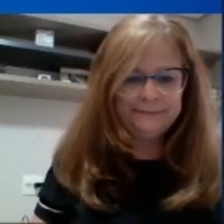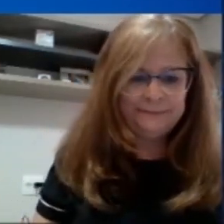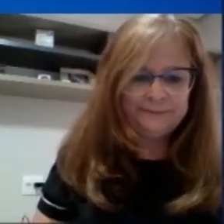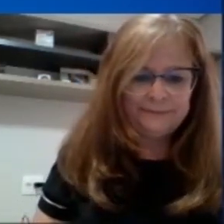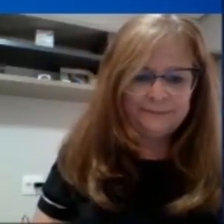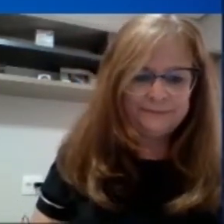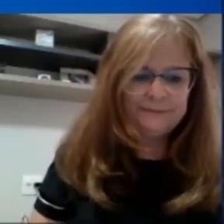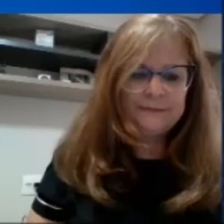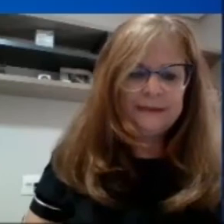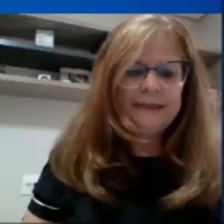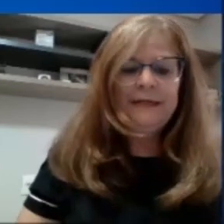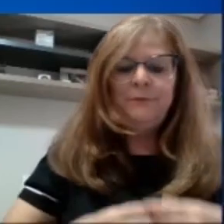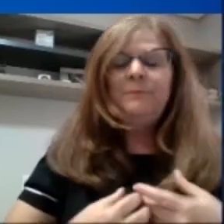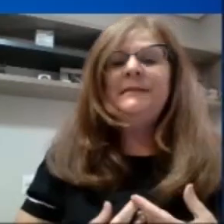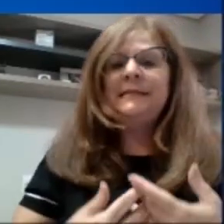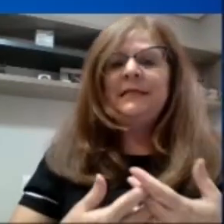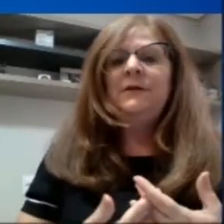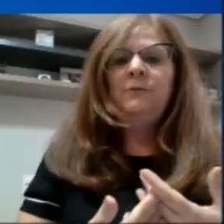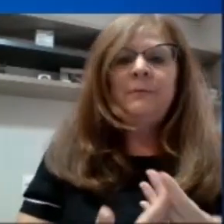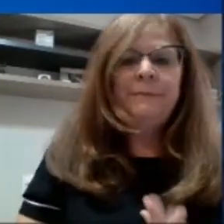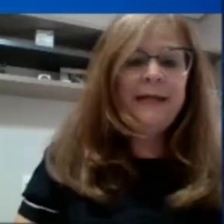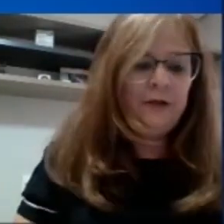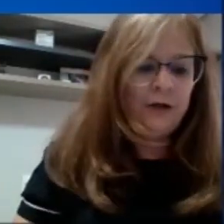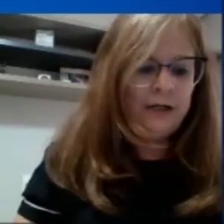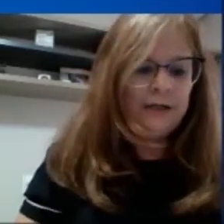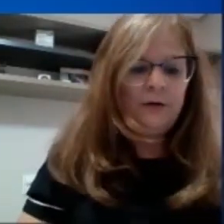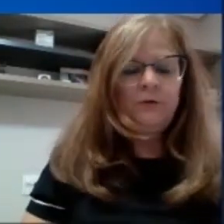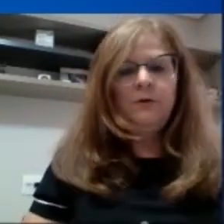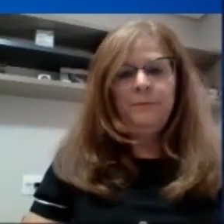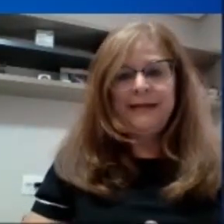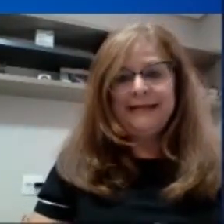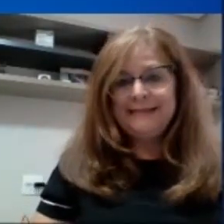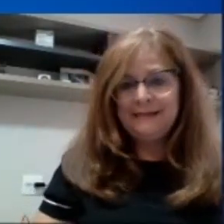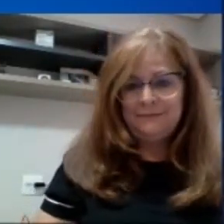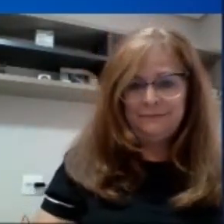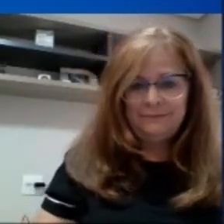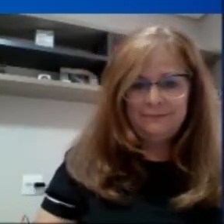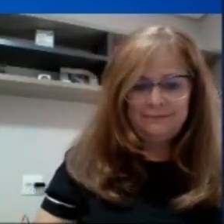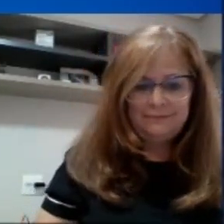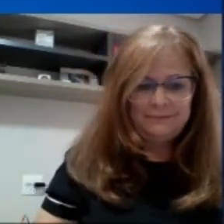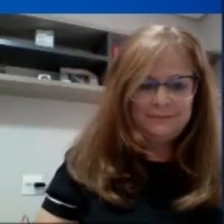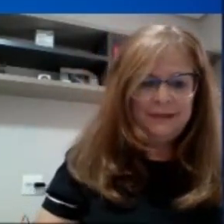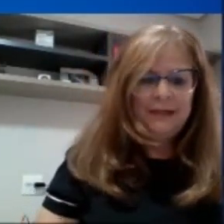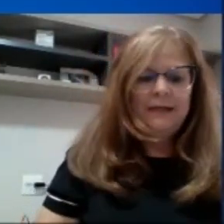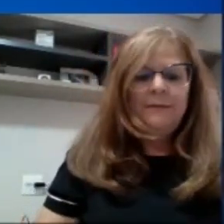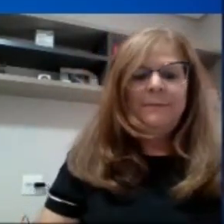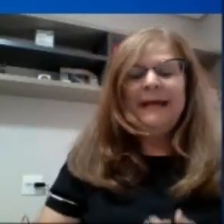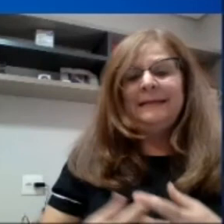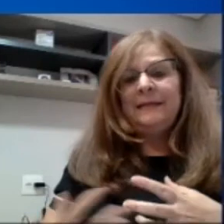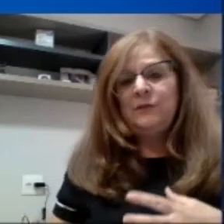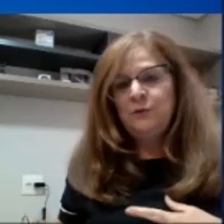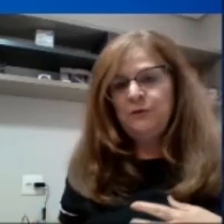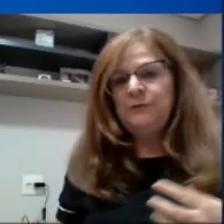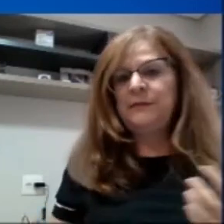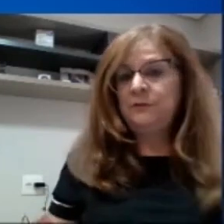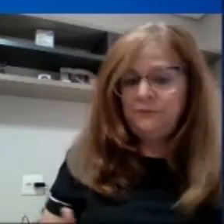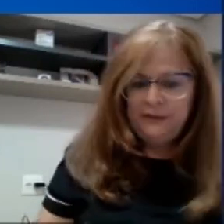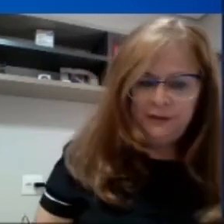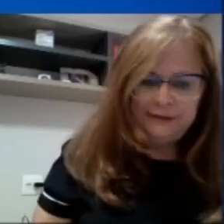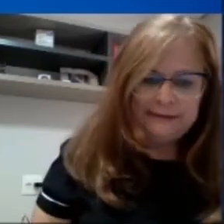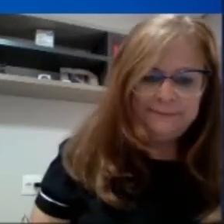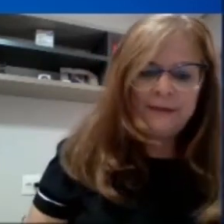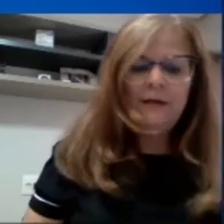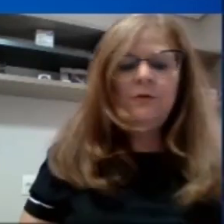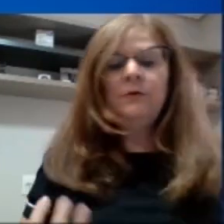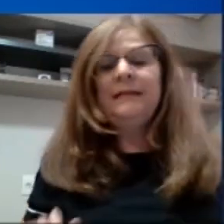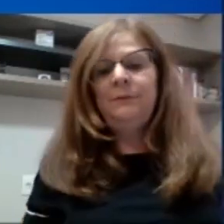Libras que propicia uma melhor compreensão entre surdos e